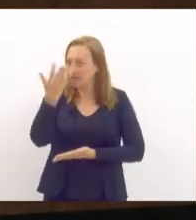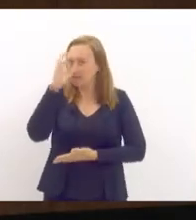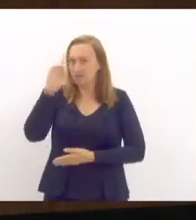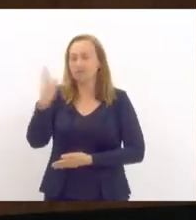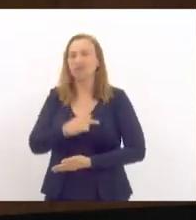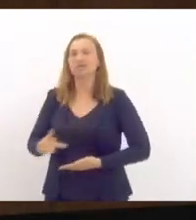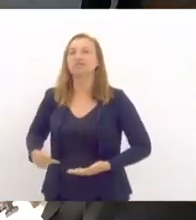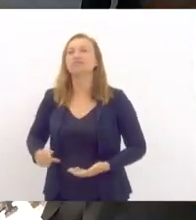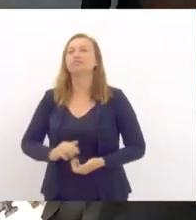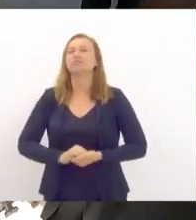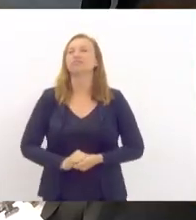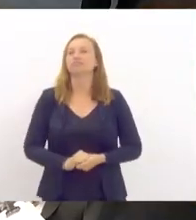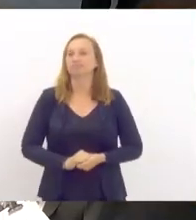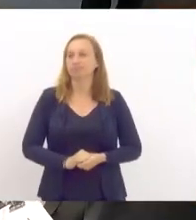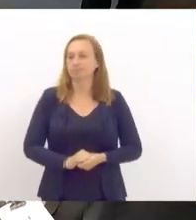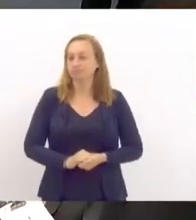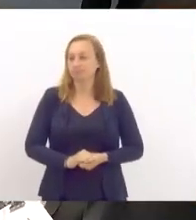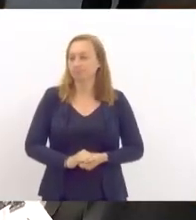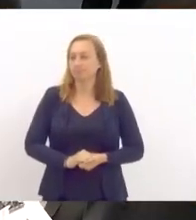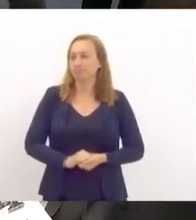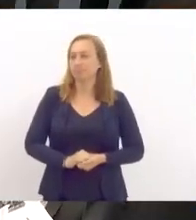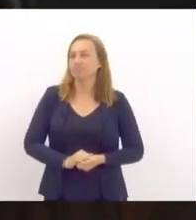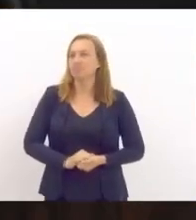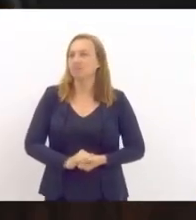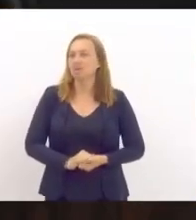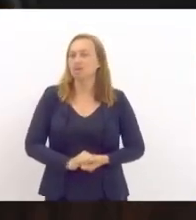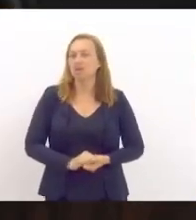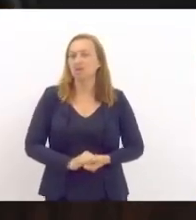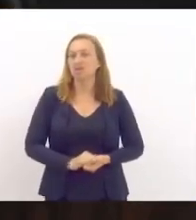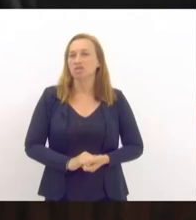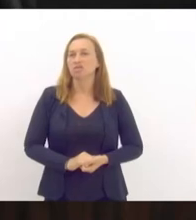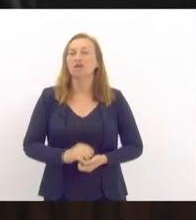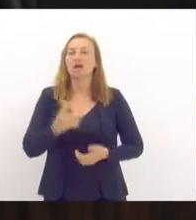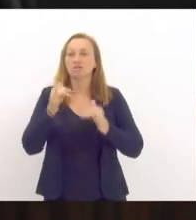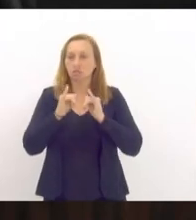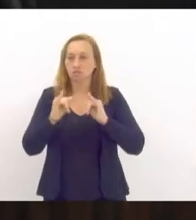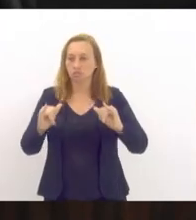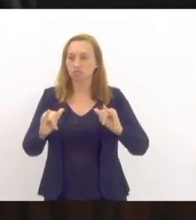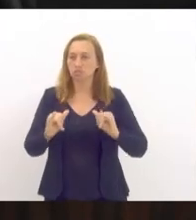senhor presidente Obrigado anuncio